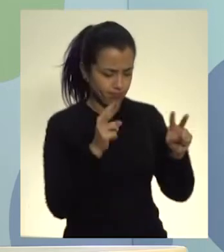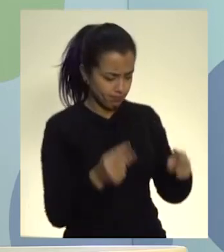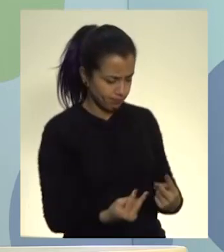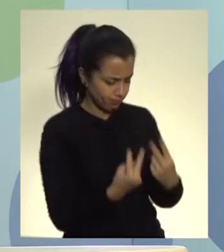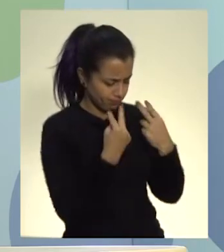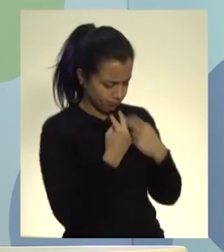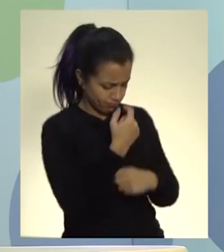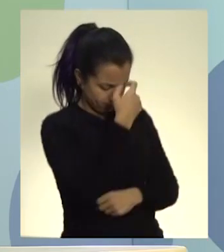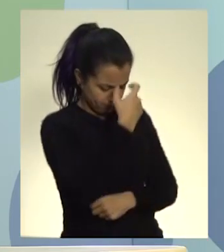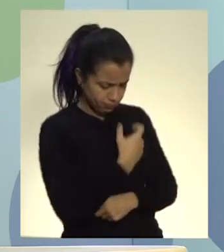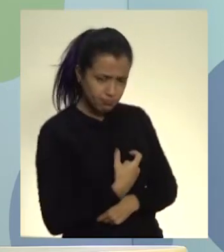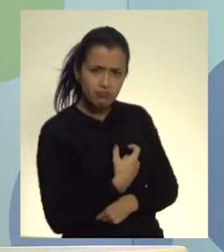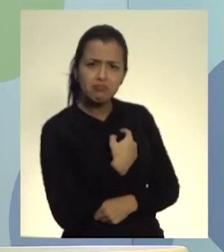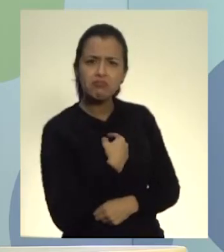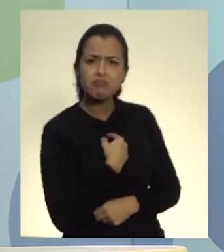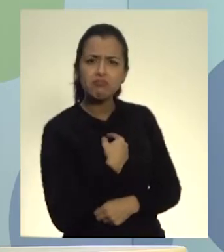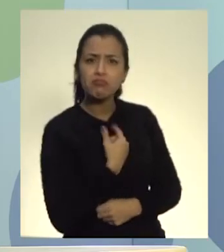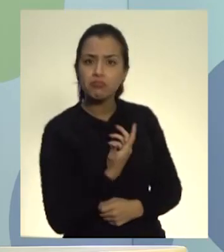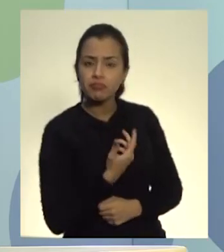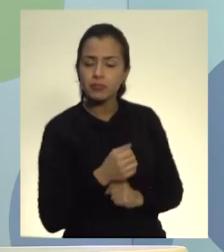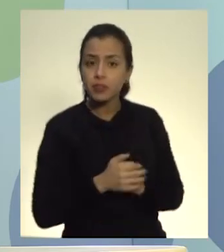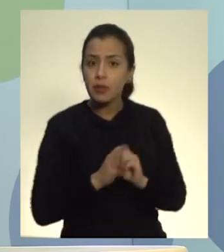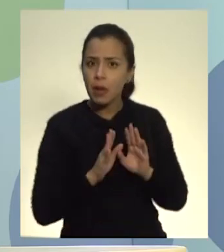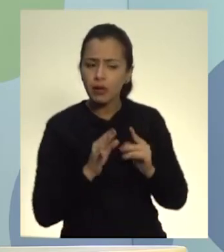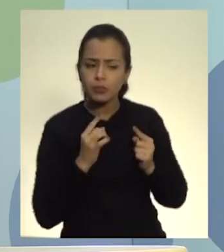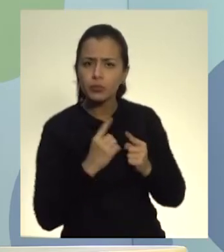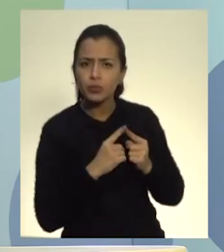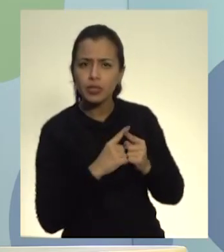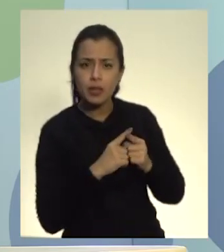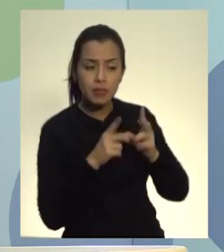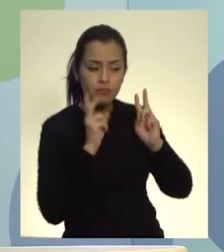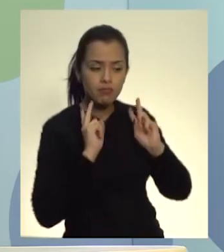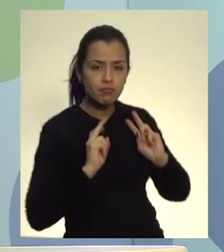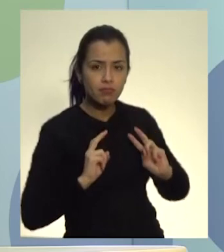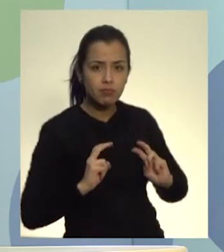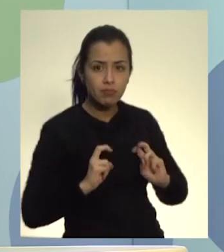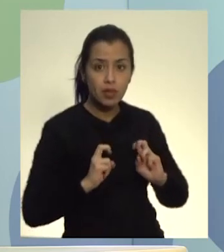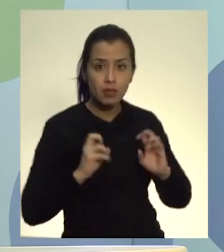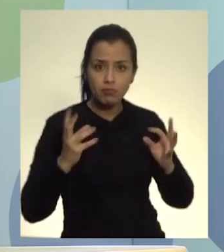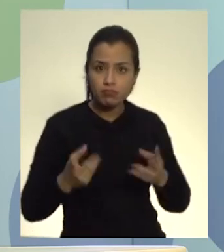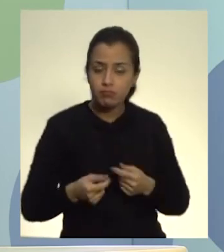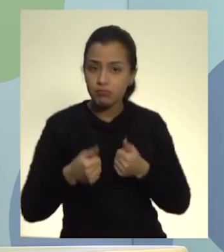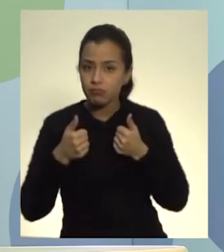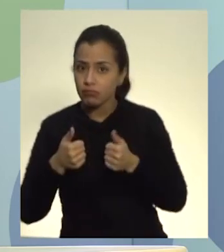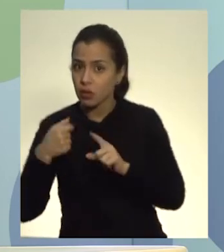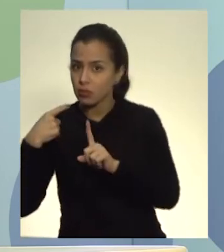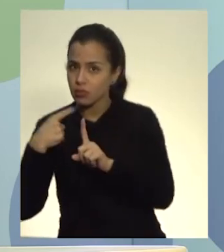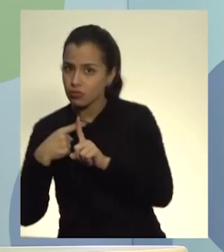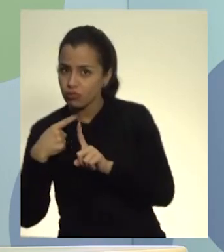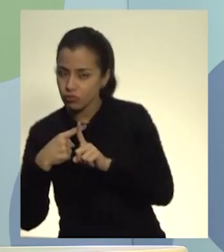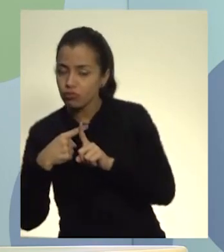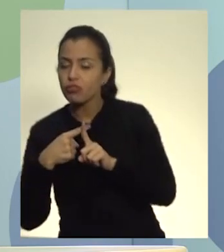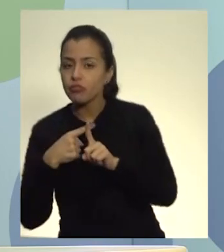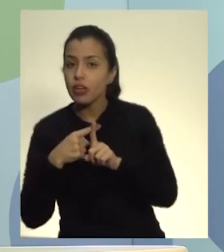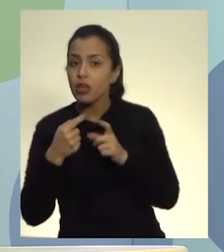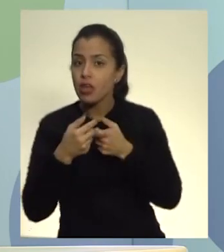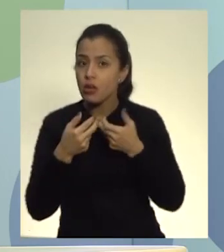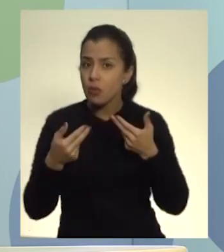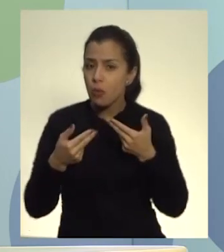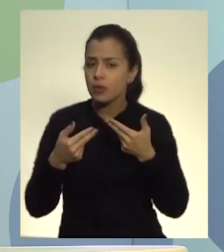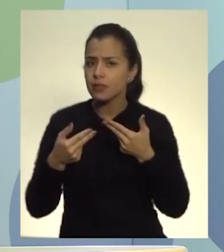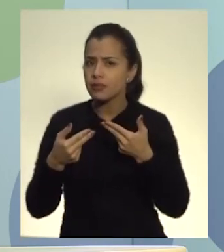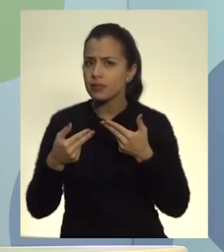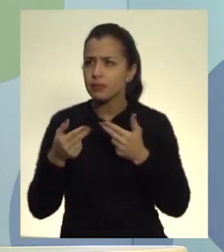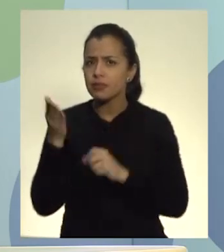reflexão, olhar quem nós somos, para quê? Para perceber os pontos fortes nossos, perceber, conseguir